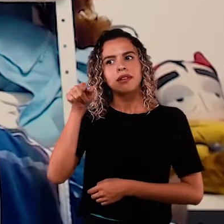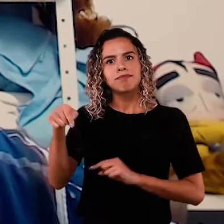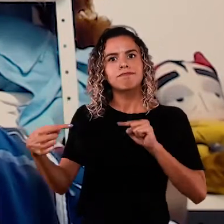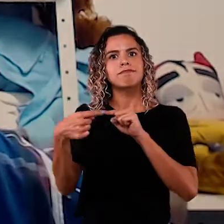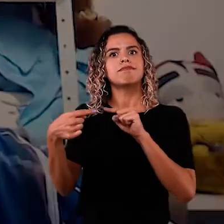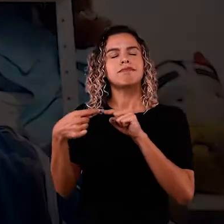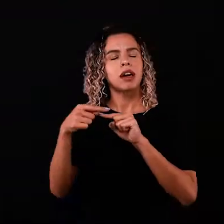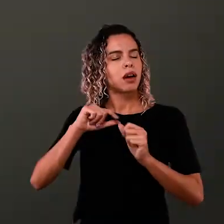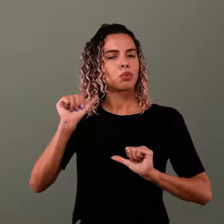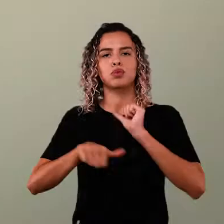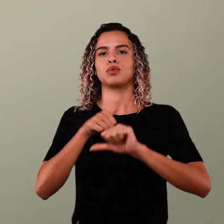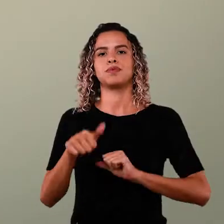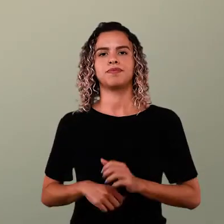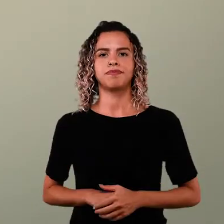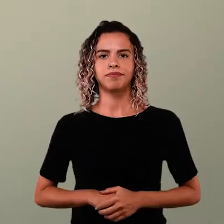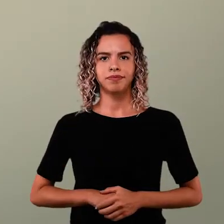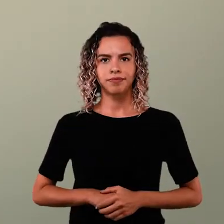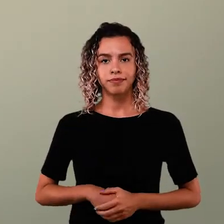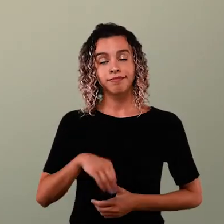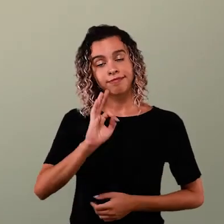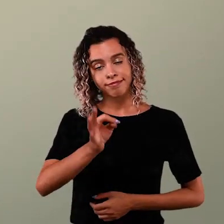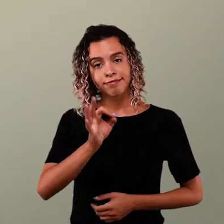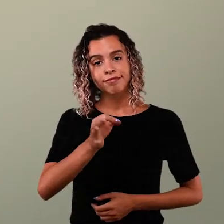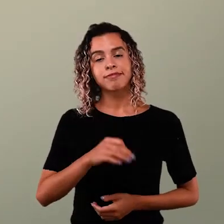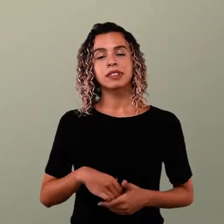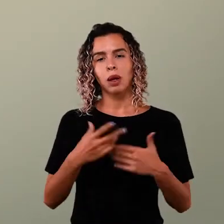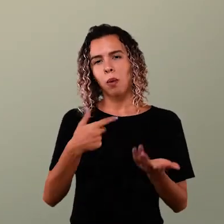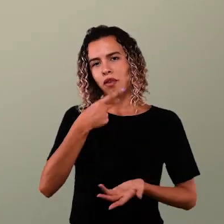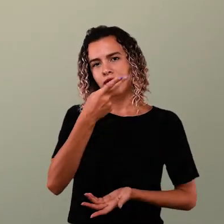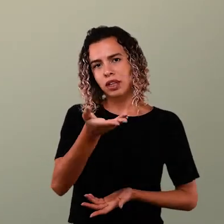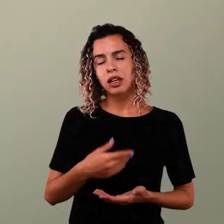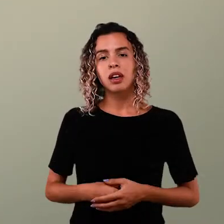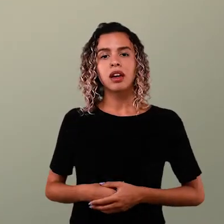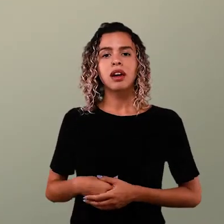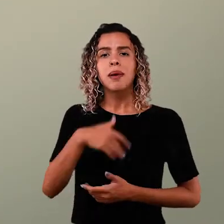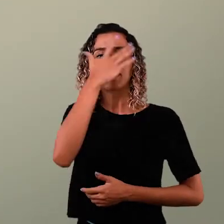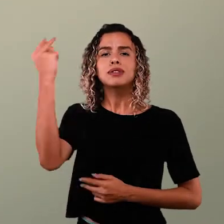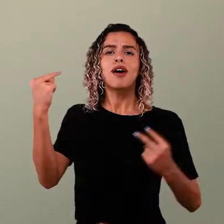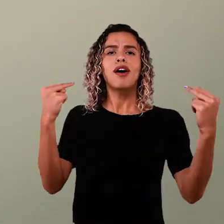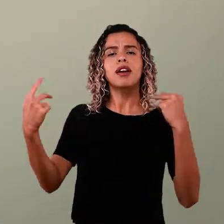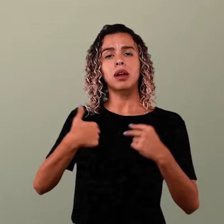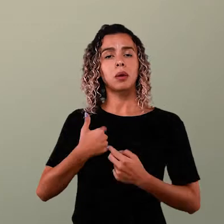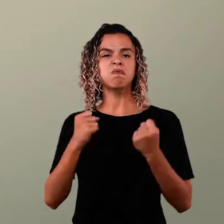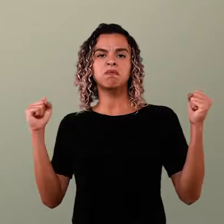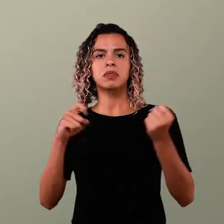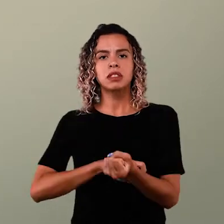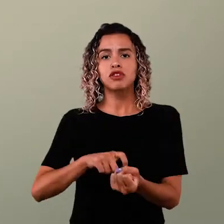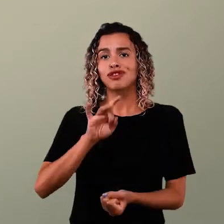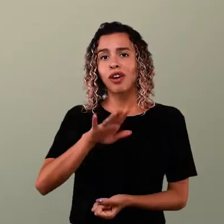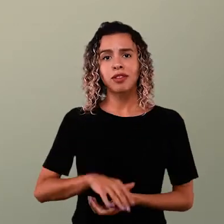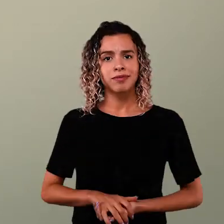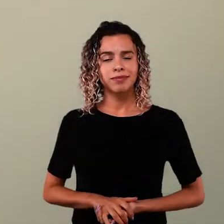E foi aí que mudou tudo. Pedro. Exatamente, então, como eu te falei, era visto como uma pessoa irritada, estressada e às vezes não era